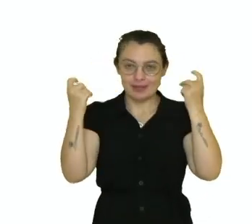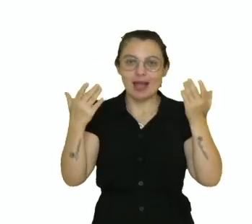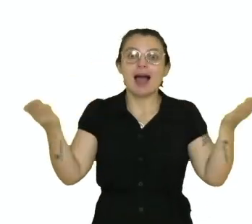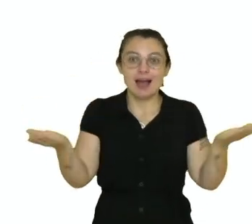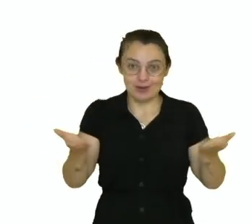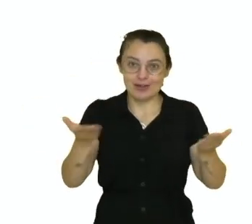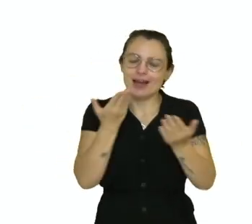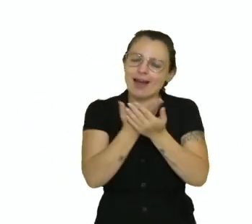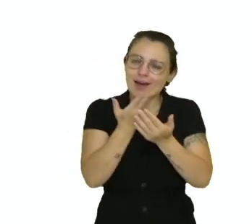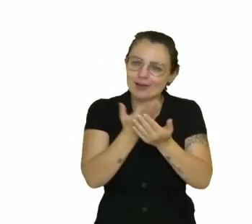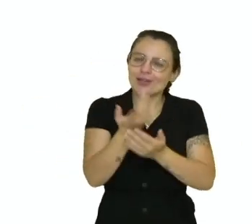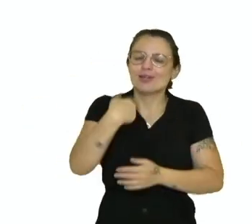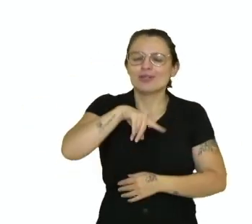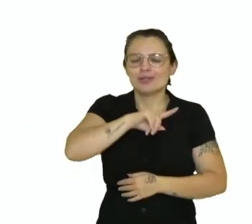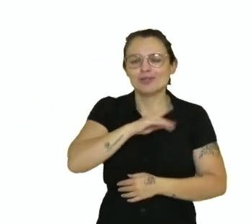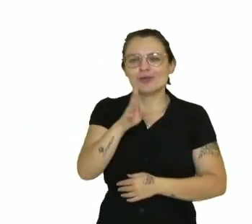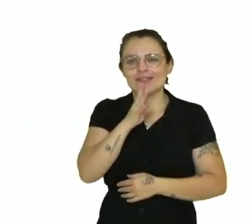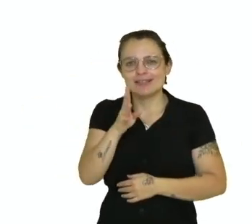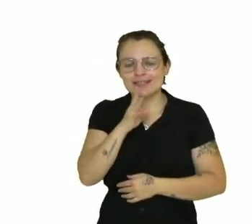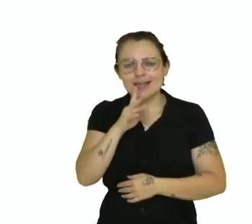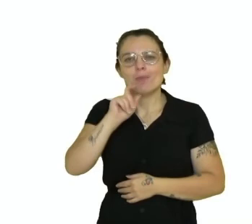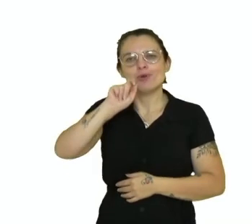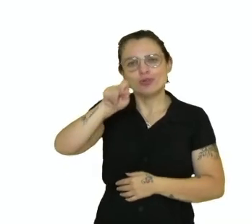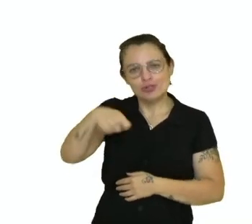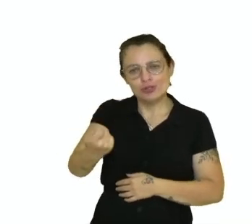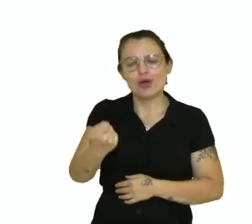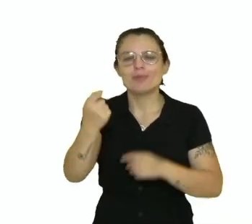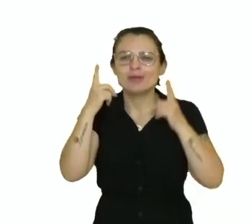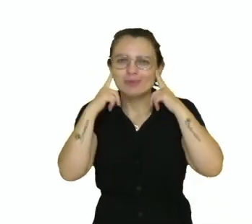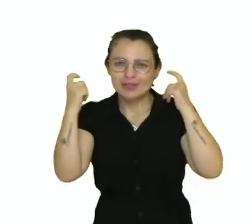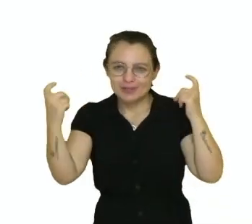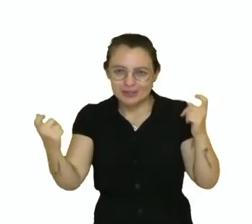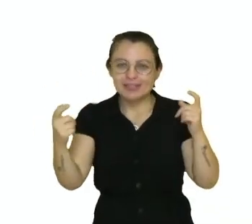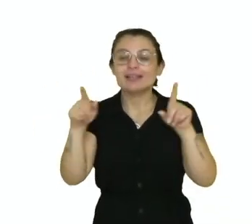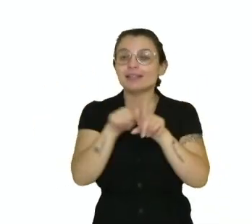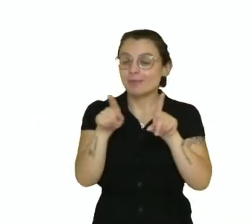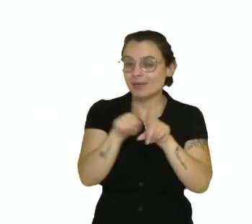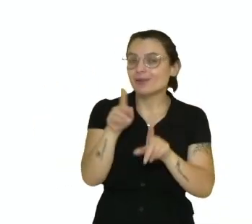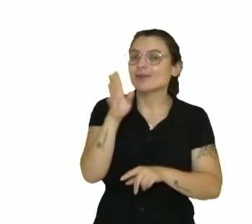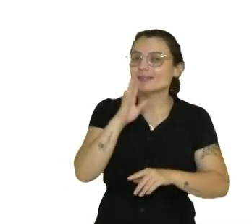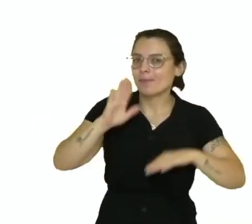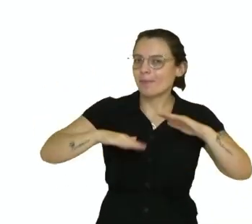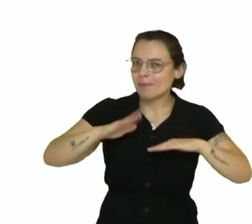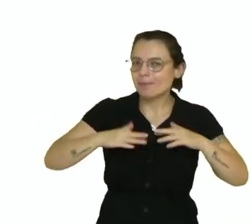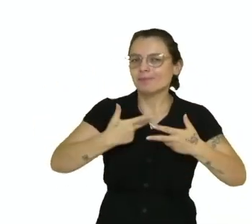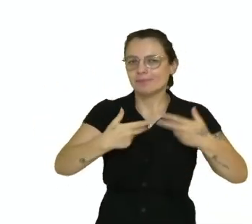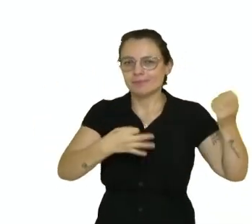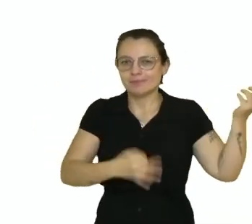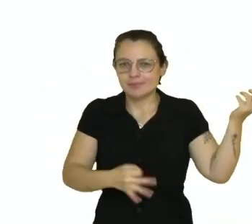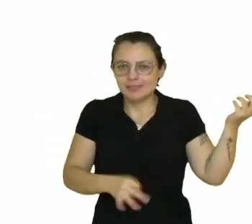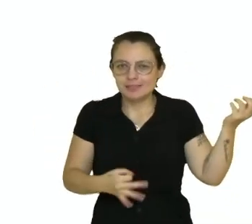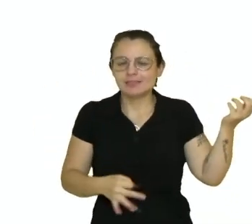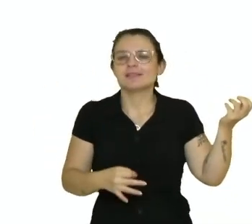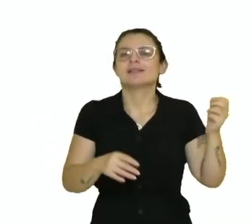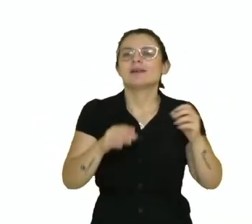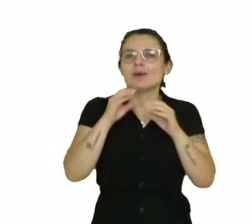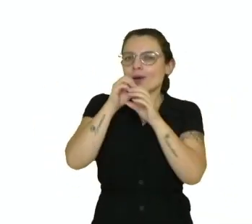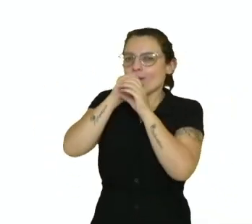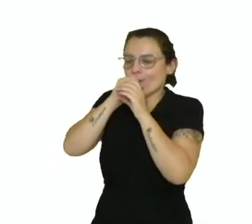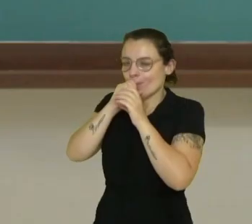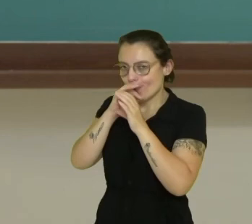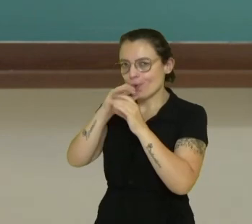conhecemos e analisamos o que é som e fonte sonora. Também conhecemos os instrumentos musicais de corda, sopro